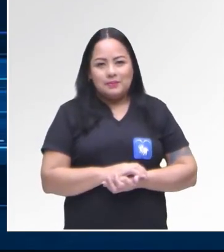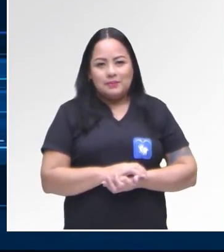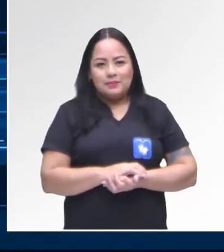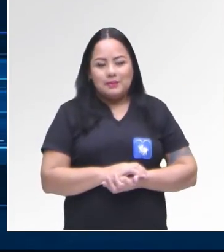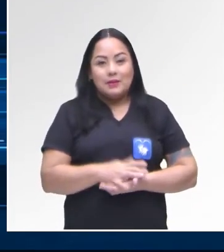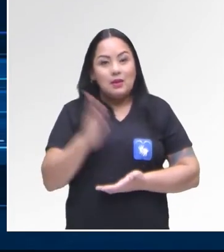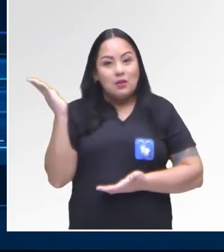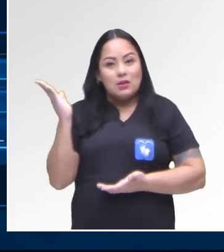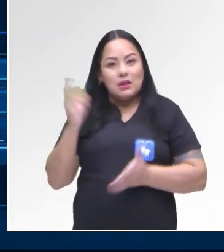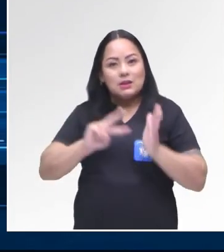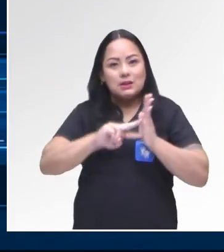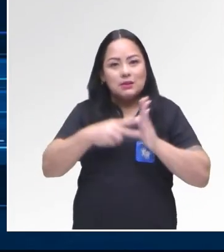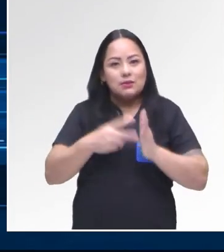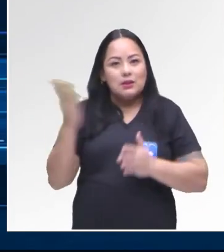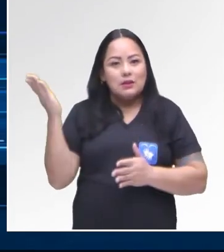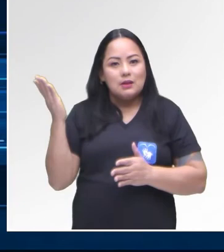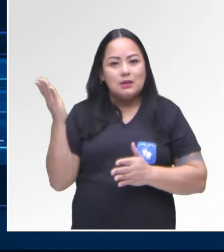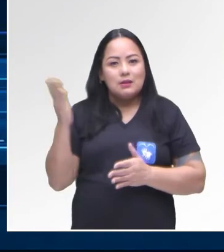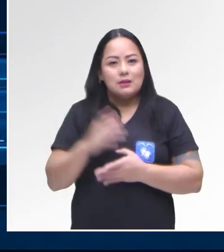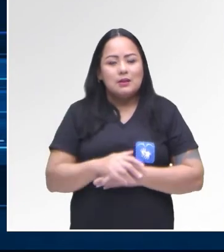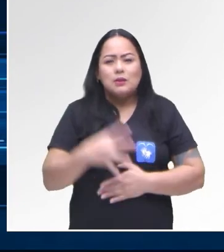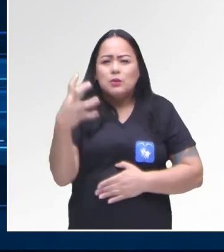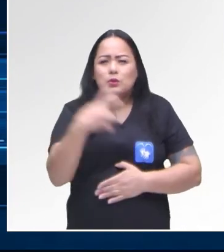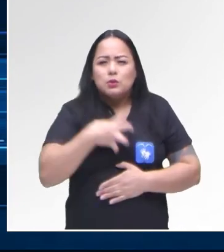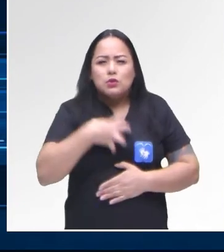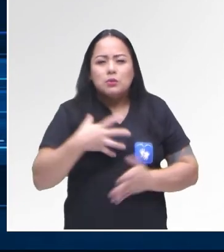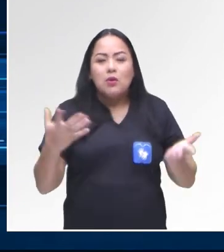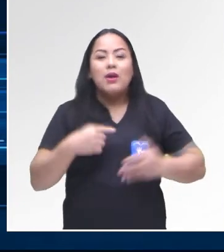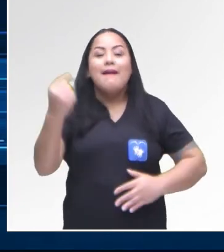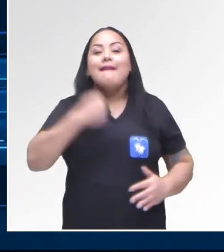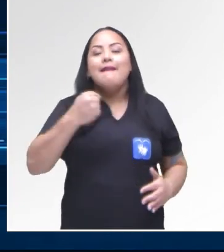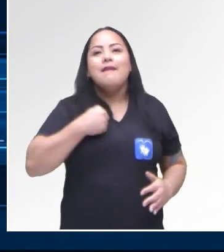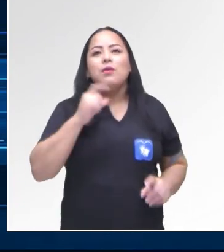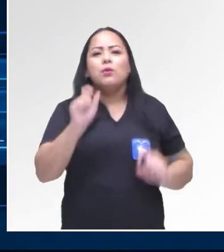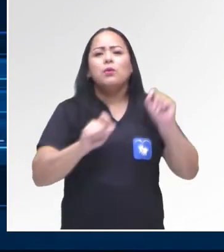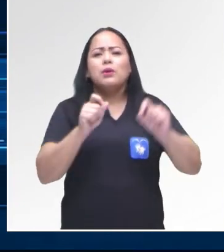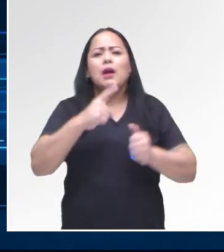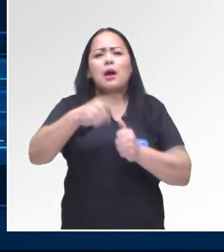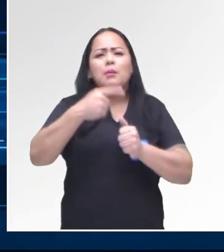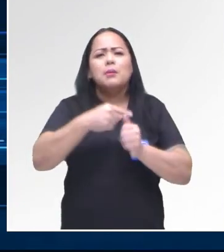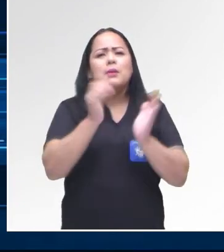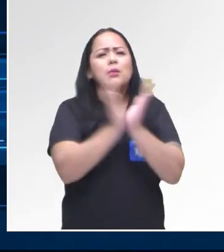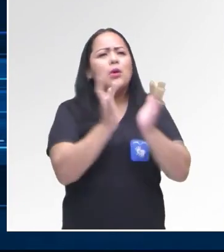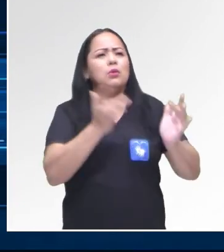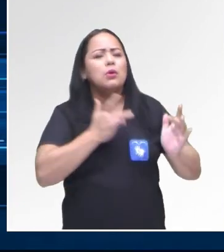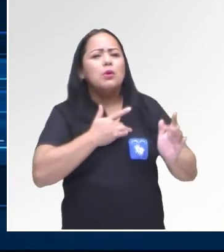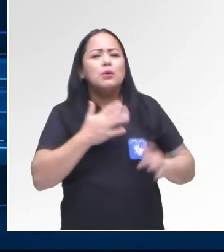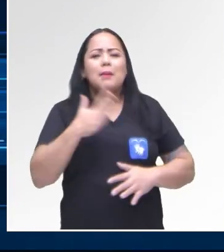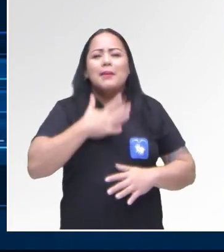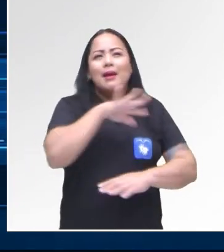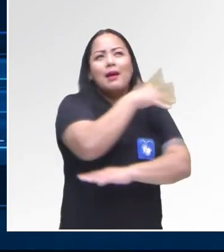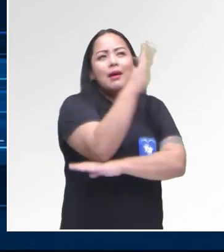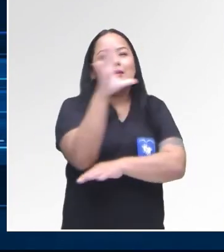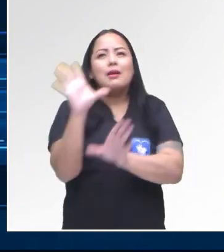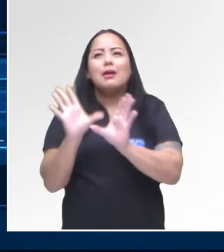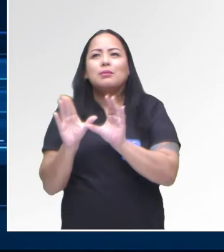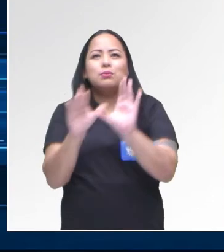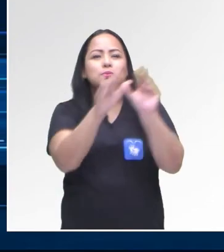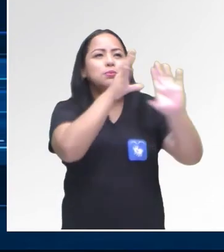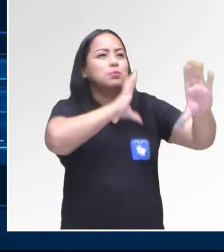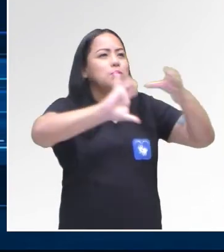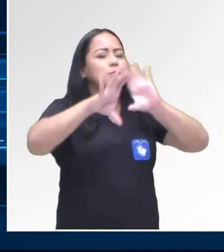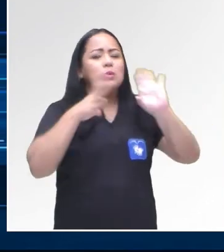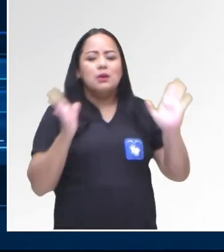Olha o que significa. A subjetividade agora é o eu. Ei, o que é a primeira geração? Minha terra tem palmeiras onde canta o